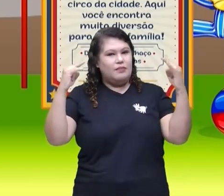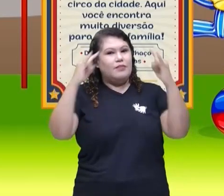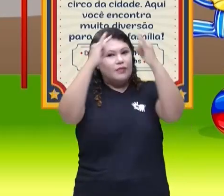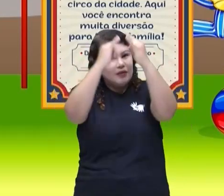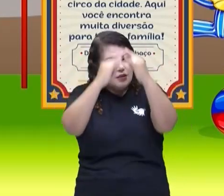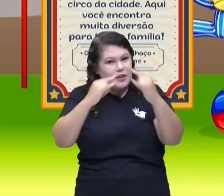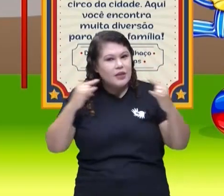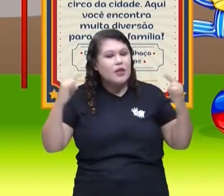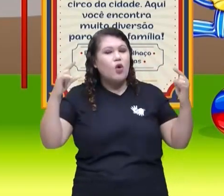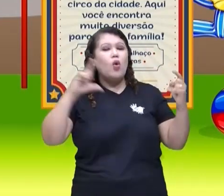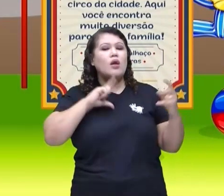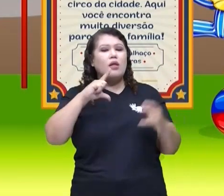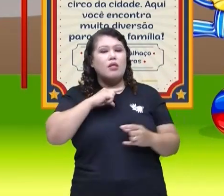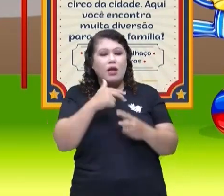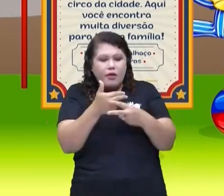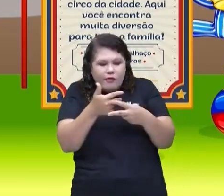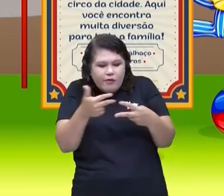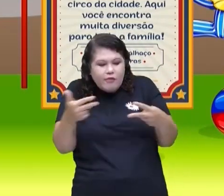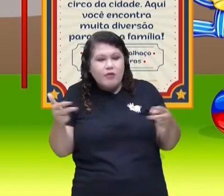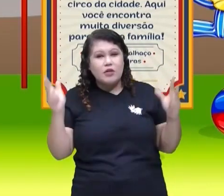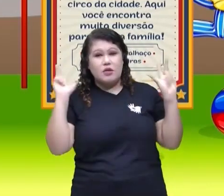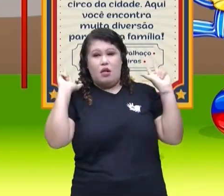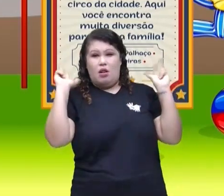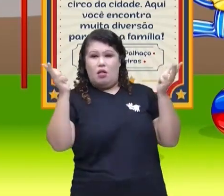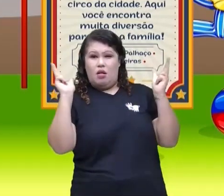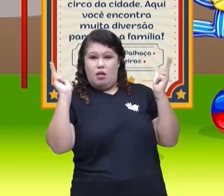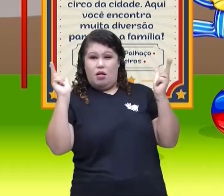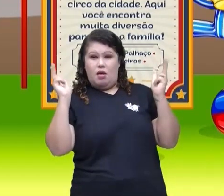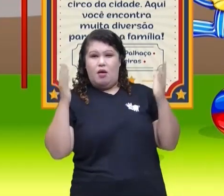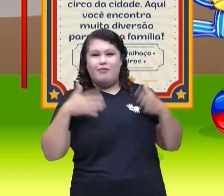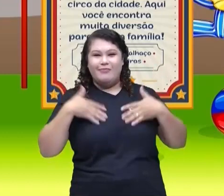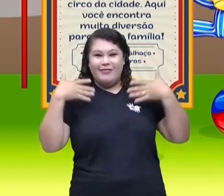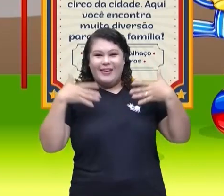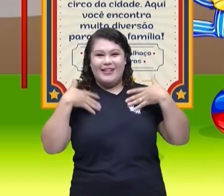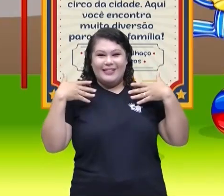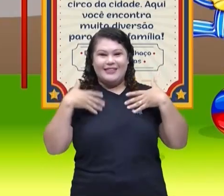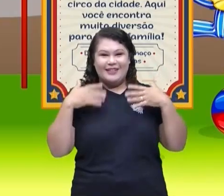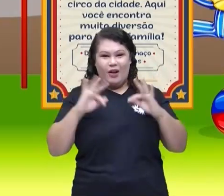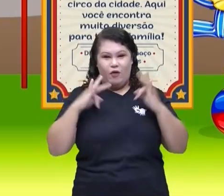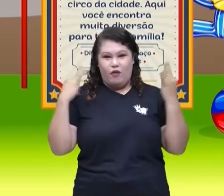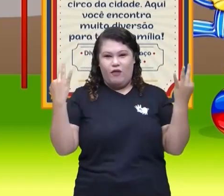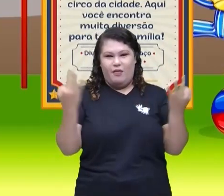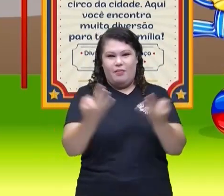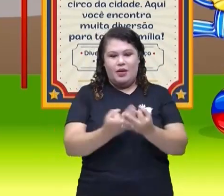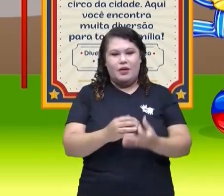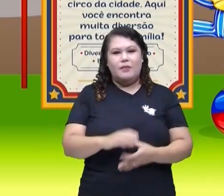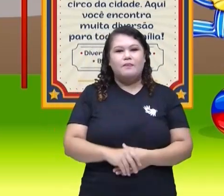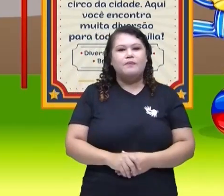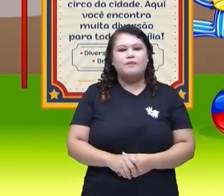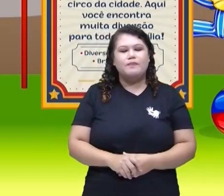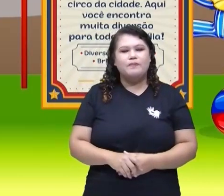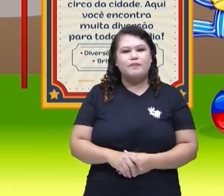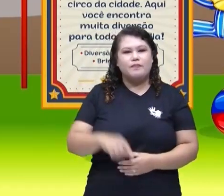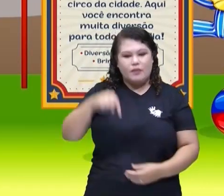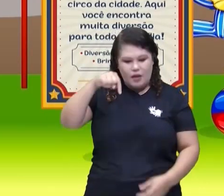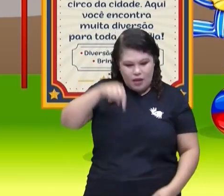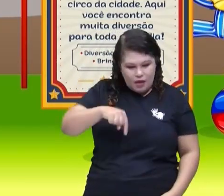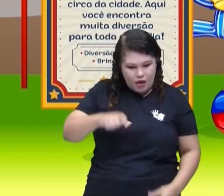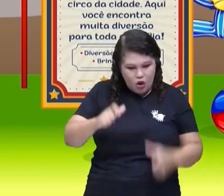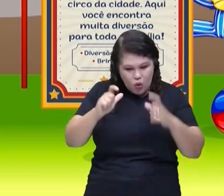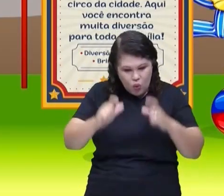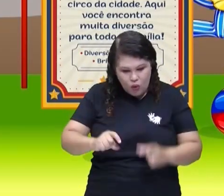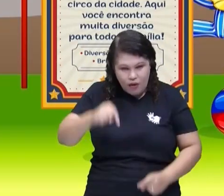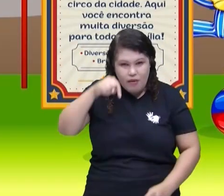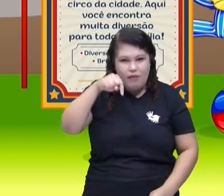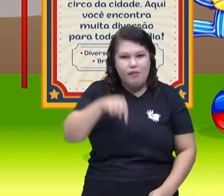é um local de muita diversão para toda a família. Aqui significa o que então, crianças? Neste